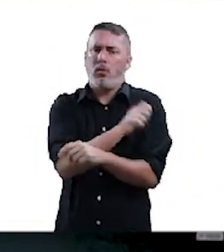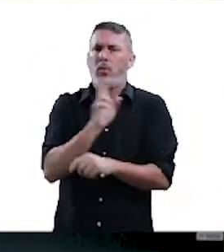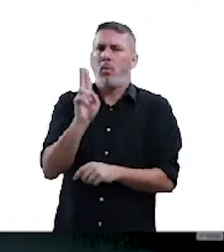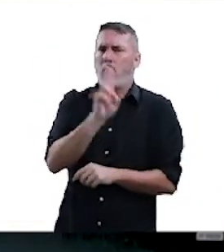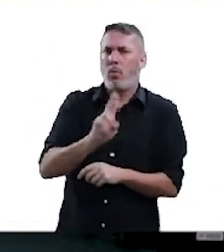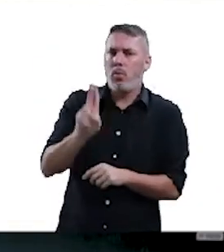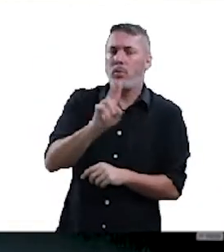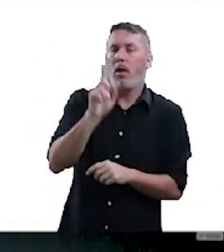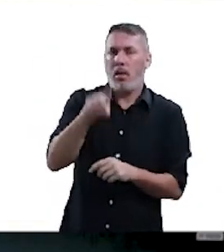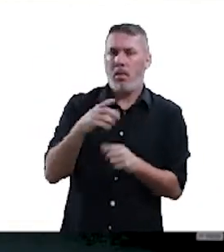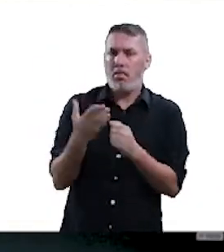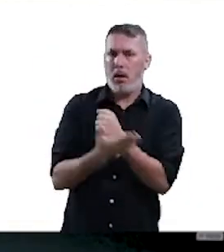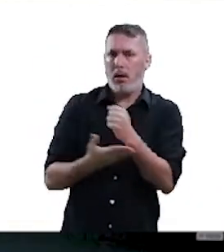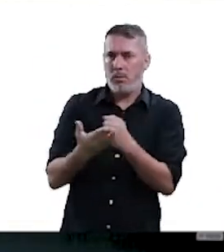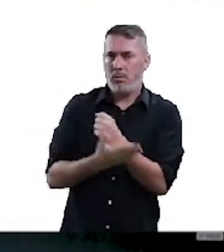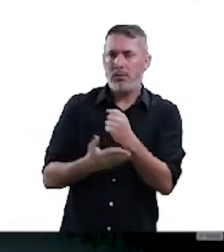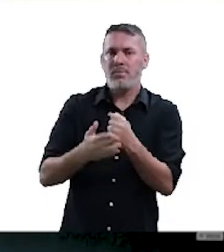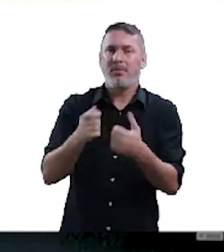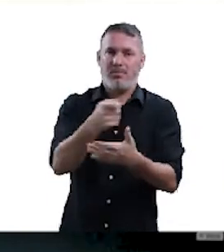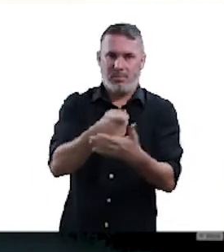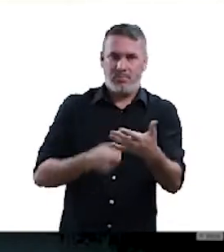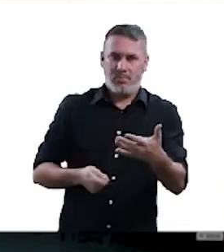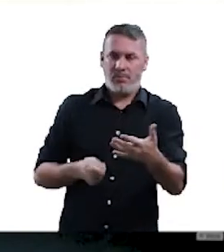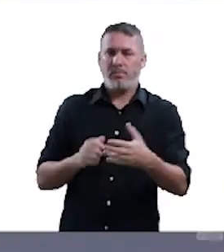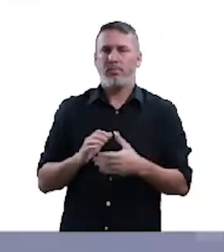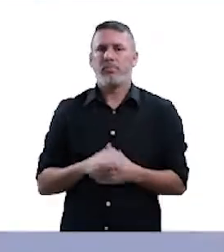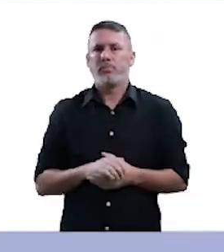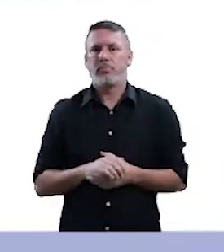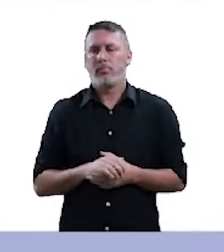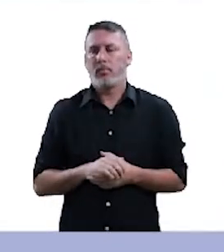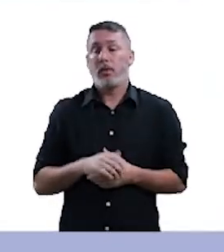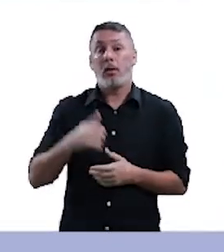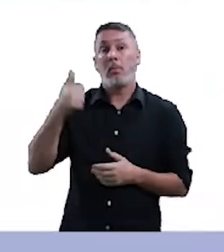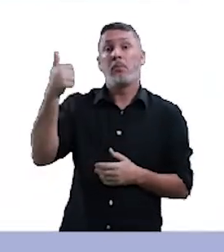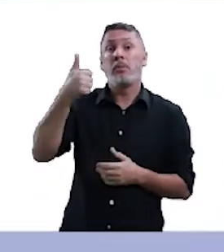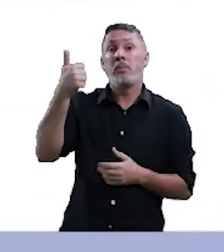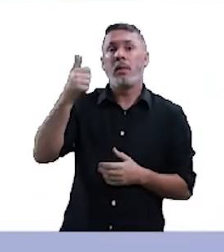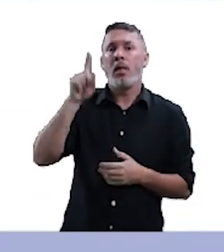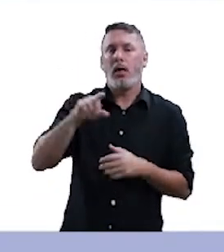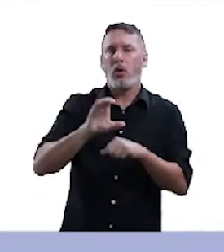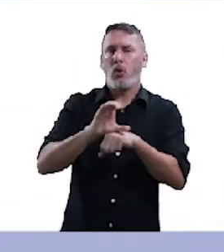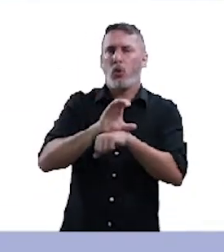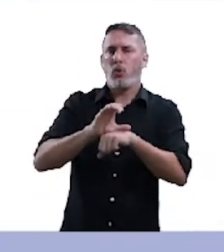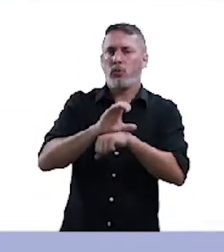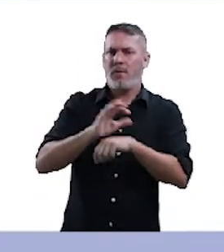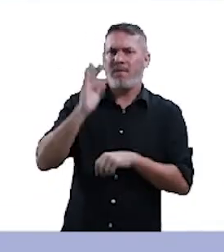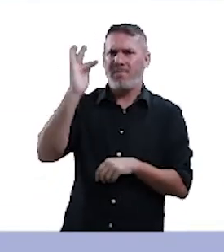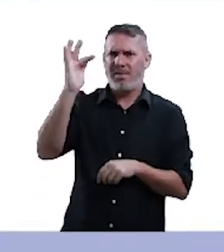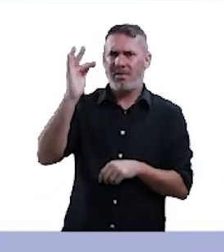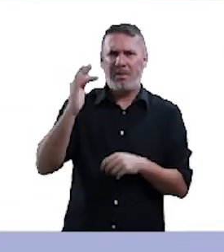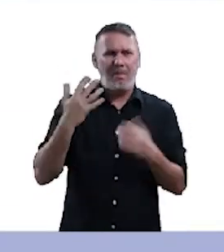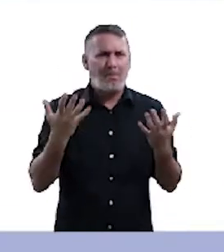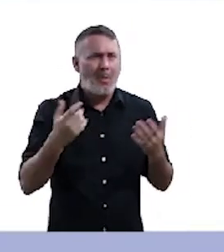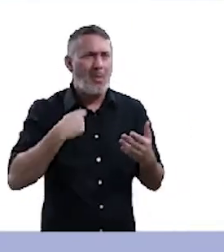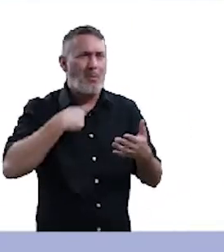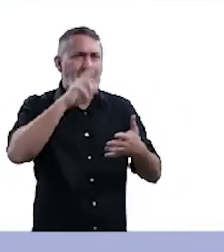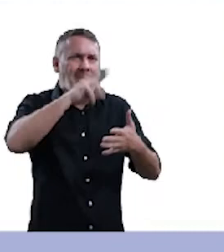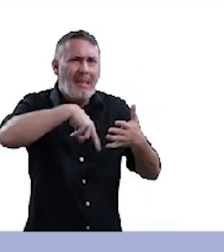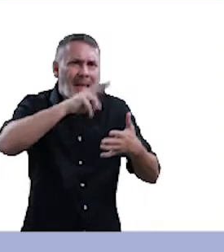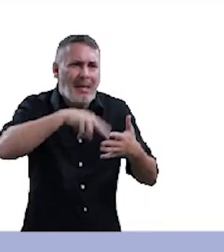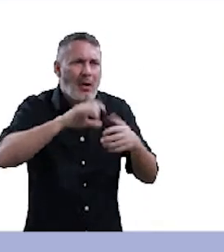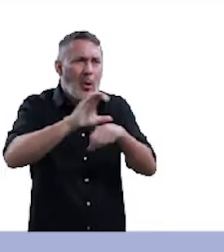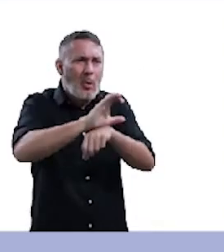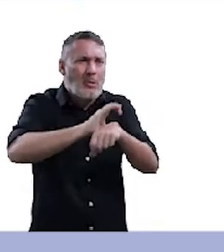na fundamentação de uma redação. A primeira é a nossa Constituição Federal. Prof, eu vou ter que ler essa Constituição, entender